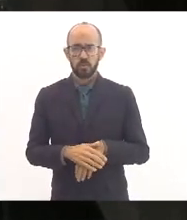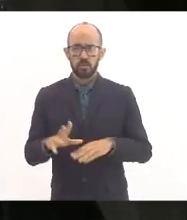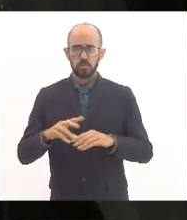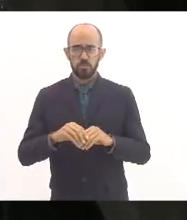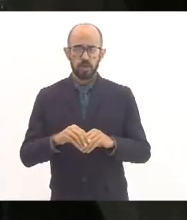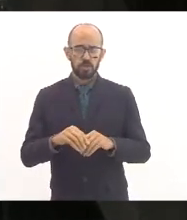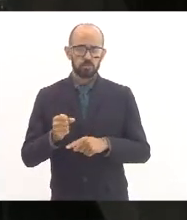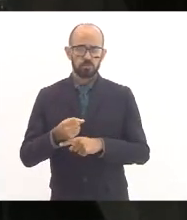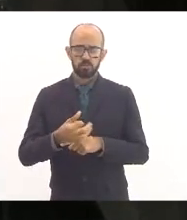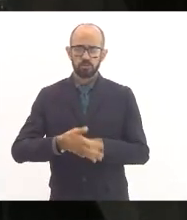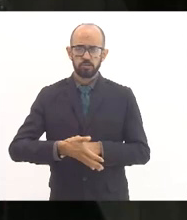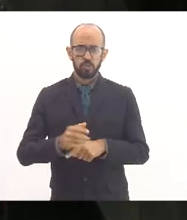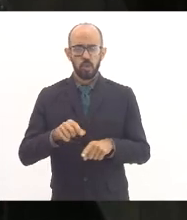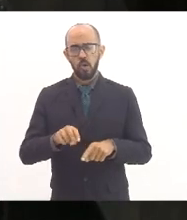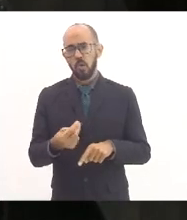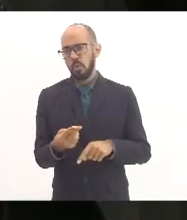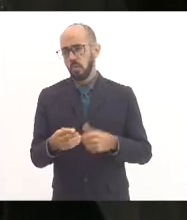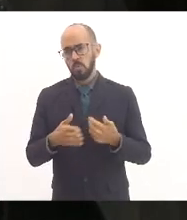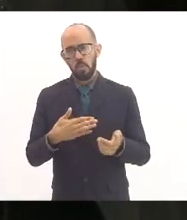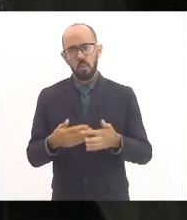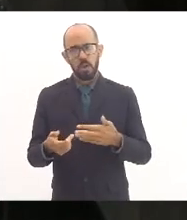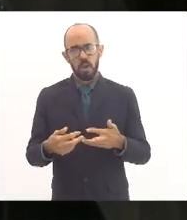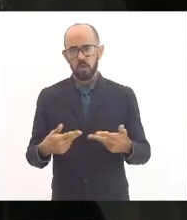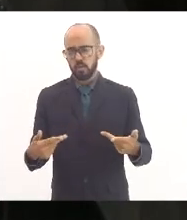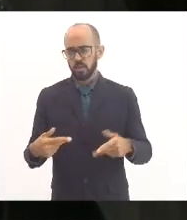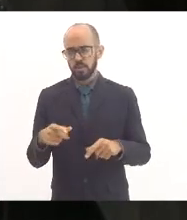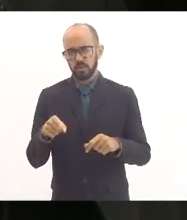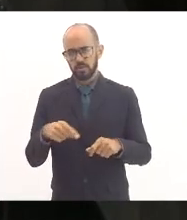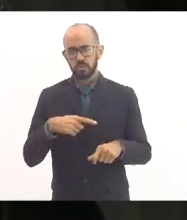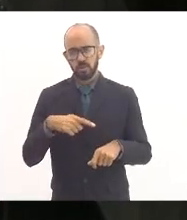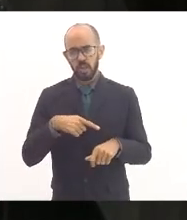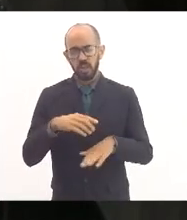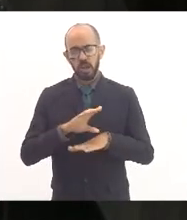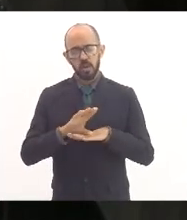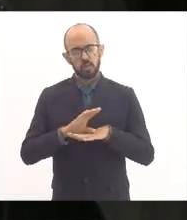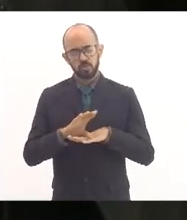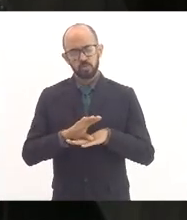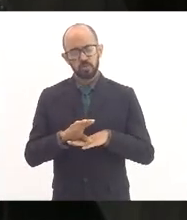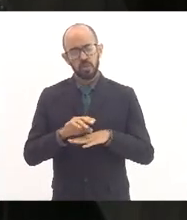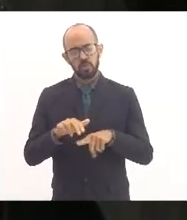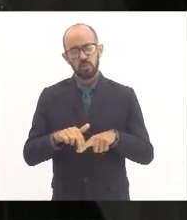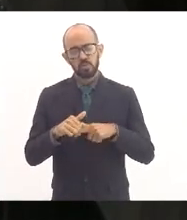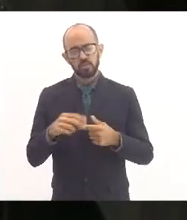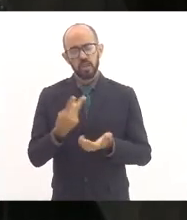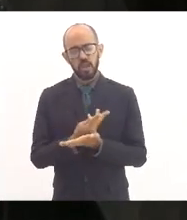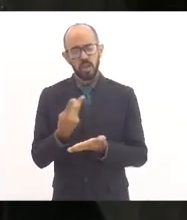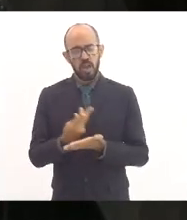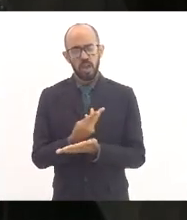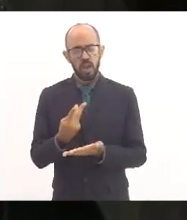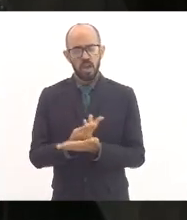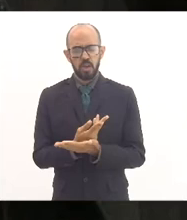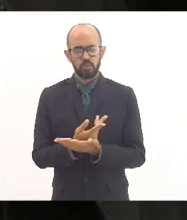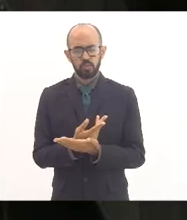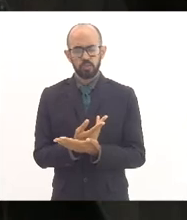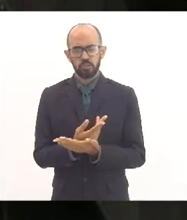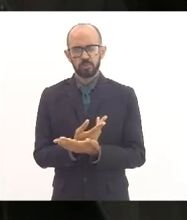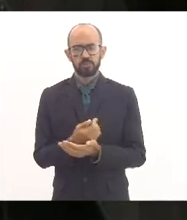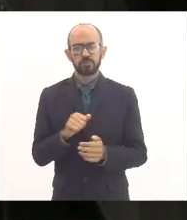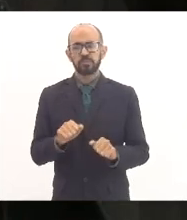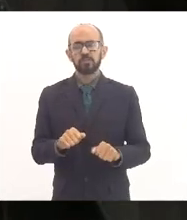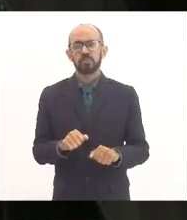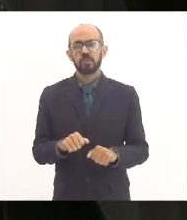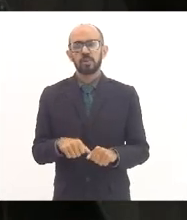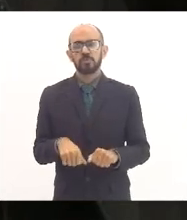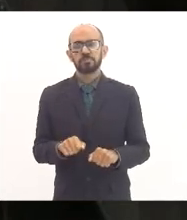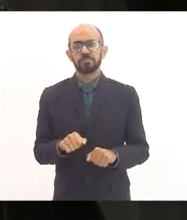isso errado que está inclusive previsto na constituição federal e estadual e é especificamente na